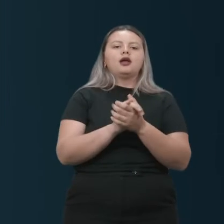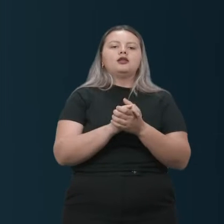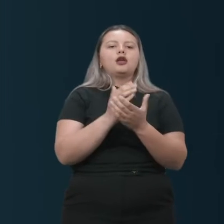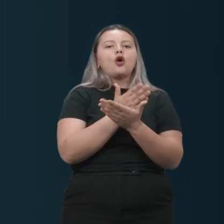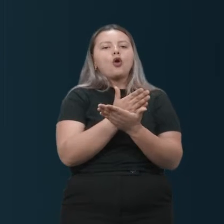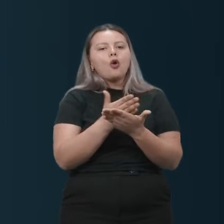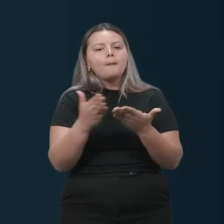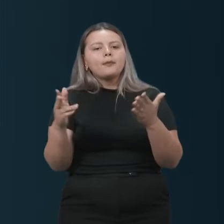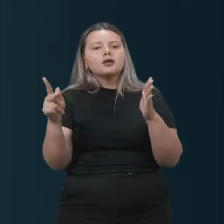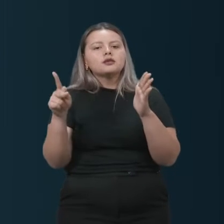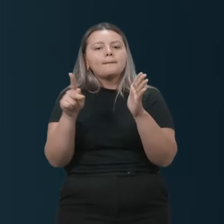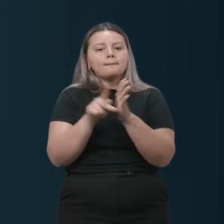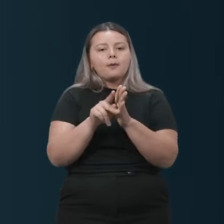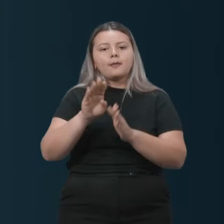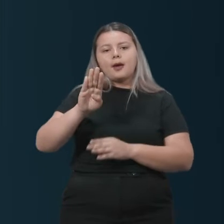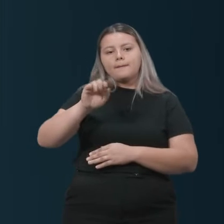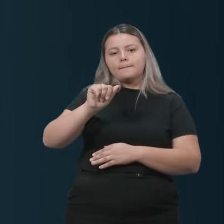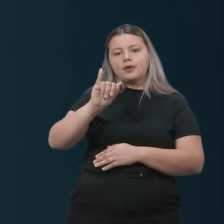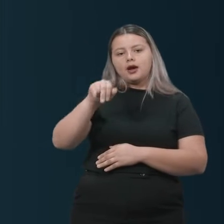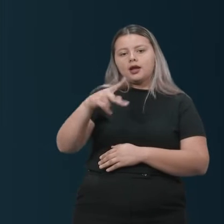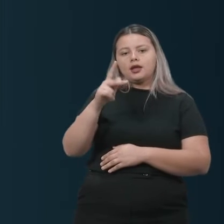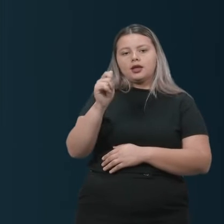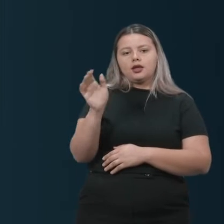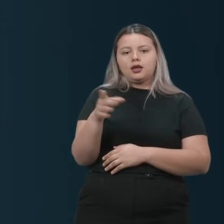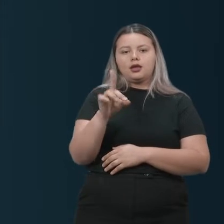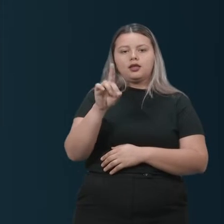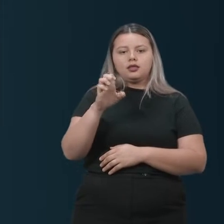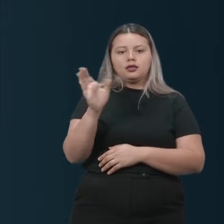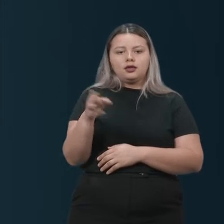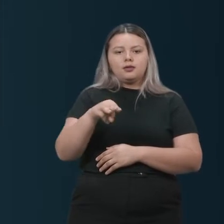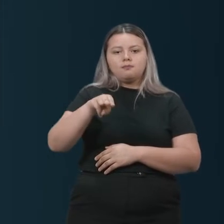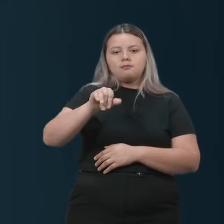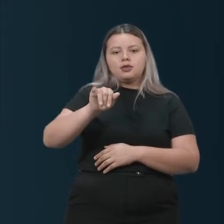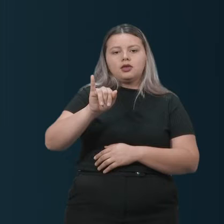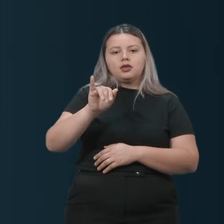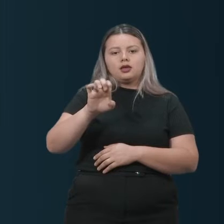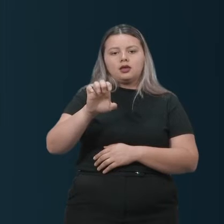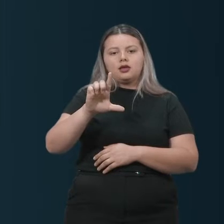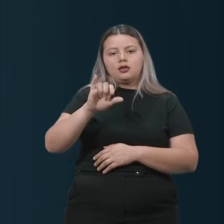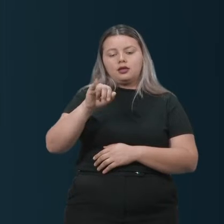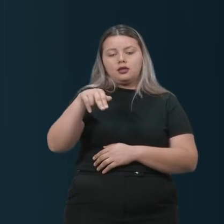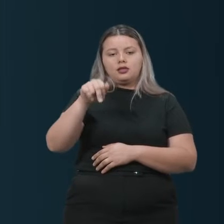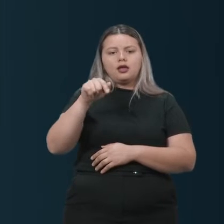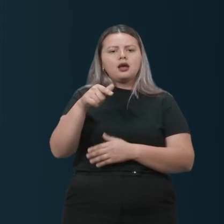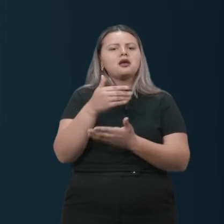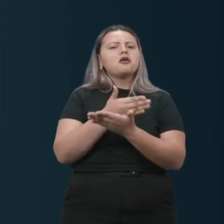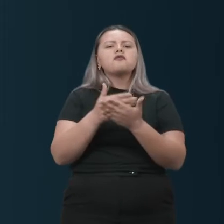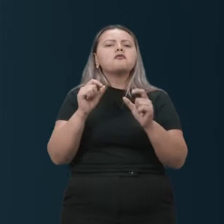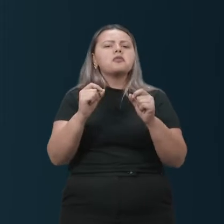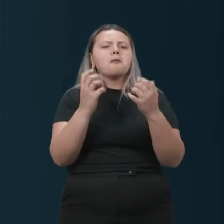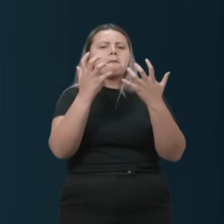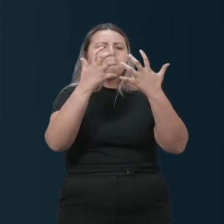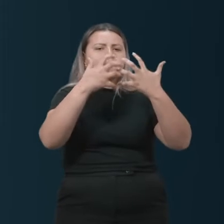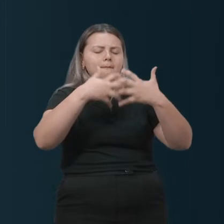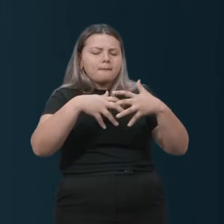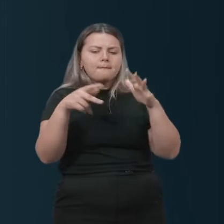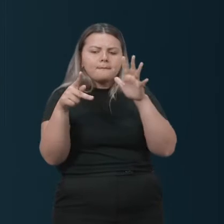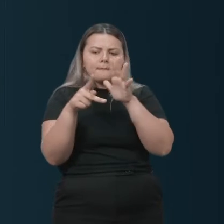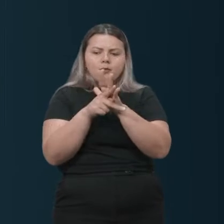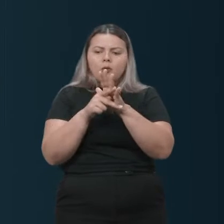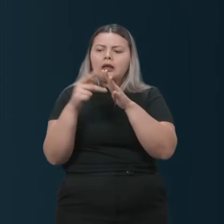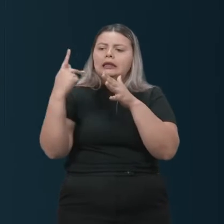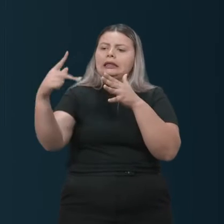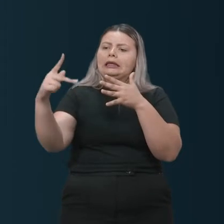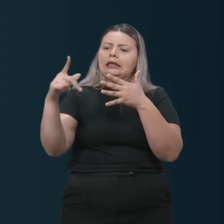para formar a bainha de mielina, que é um revestimento no axônio dos neurônios que permitem